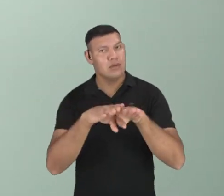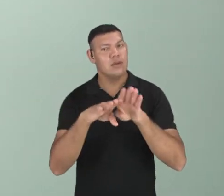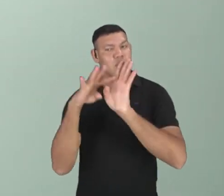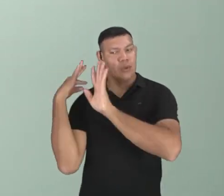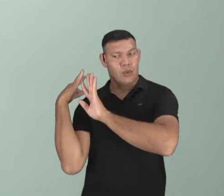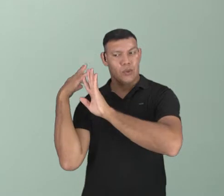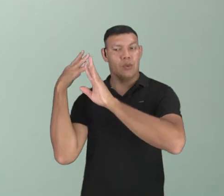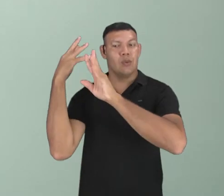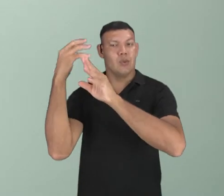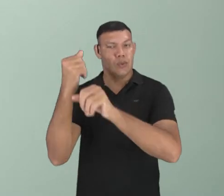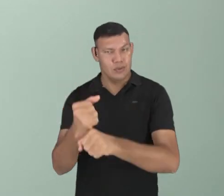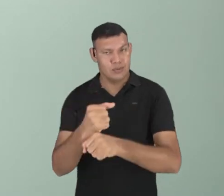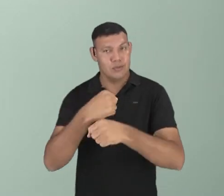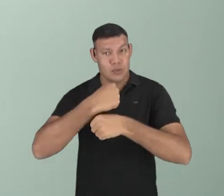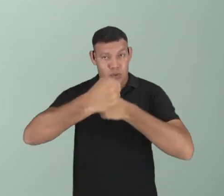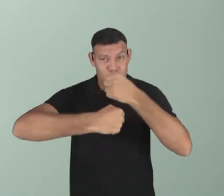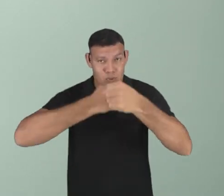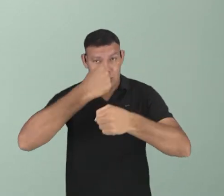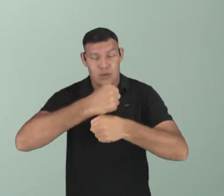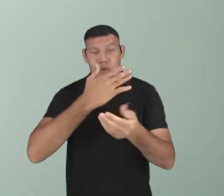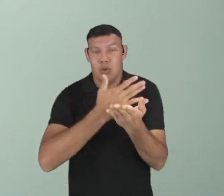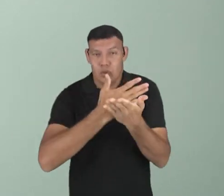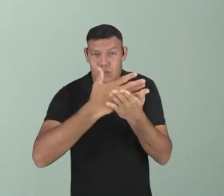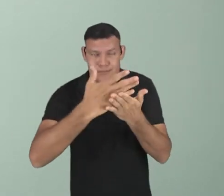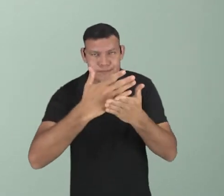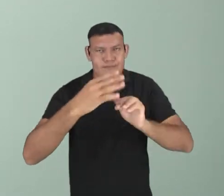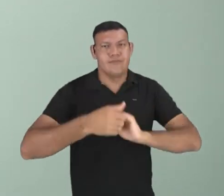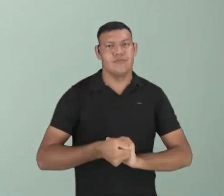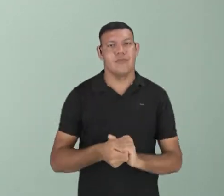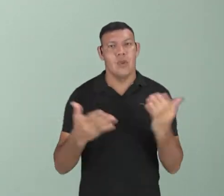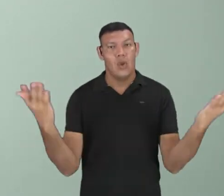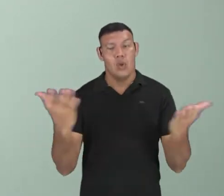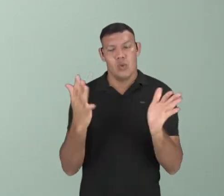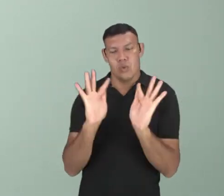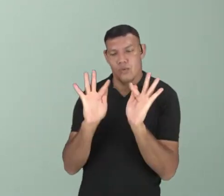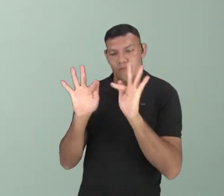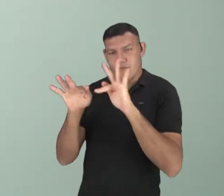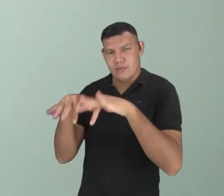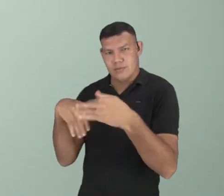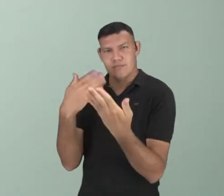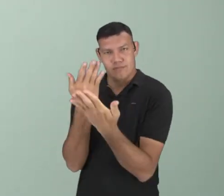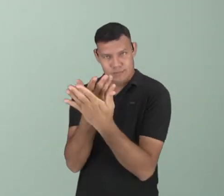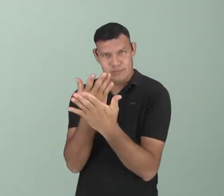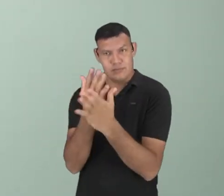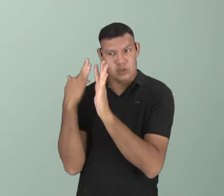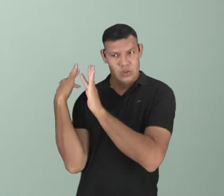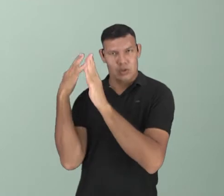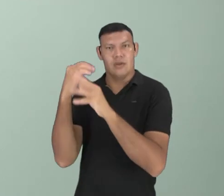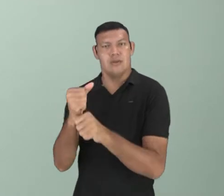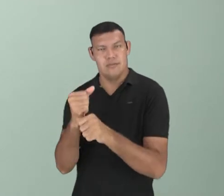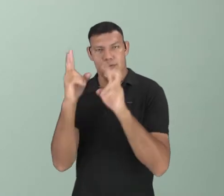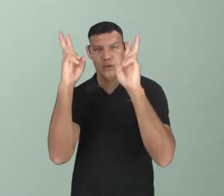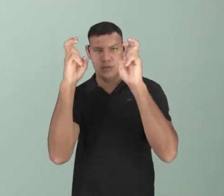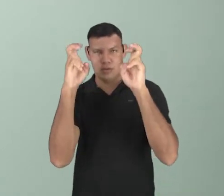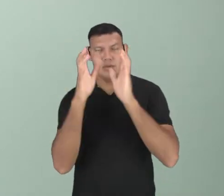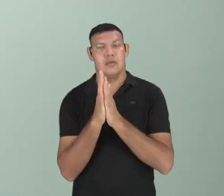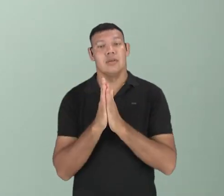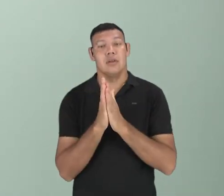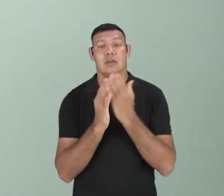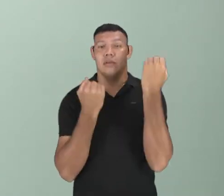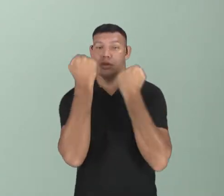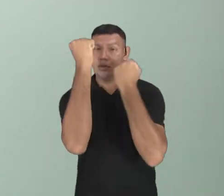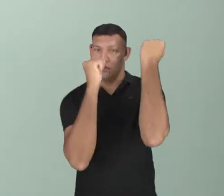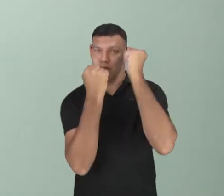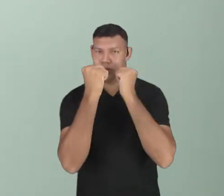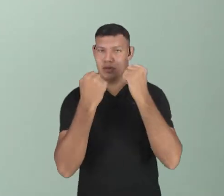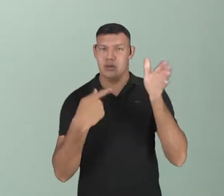retomar o ano letivo de 2020 e um E hoje nós estamos finalizando essa série de aulas com esse tema da indústria